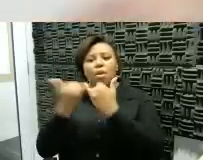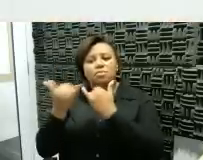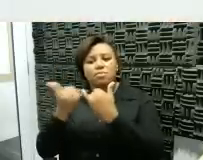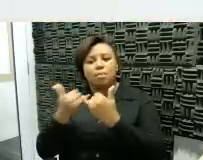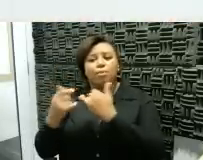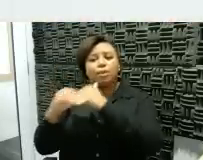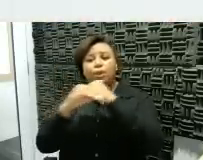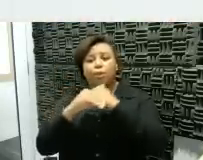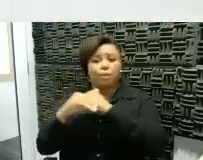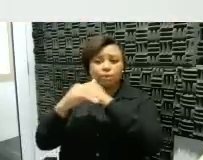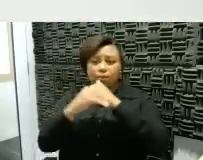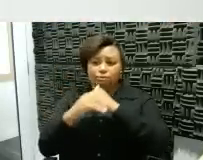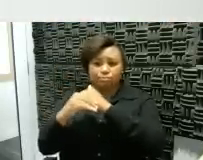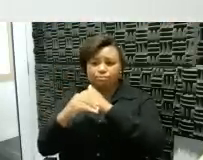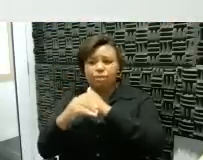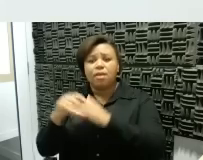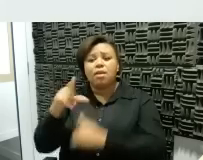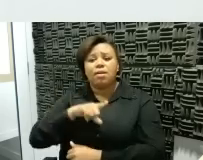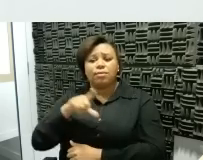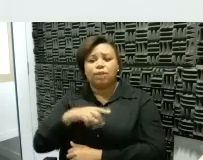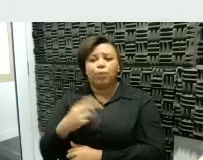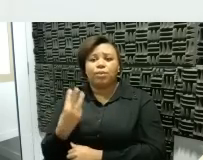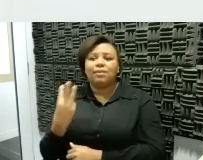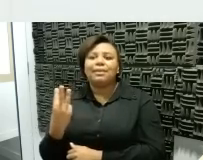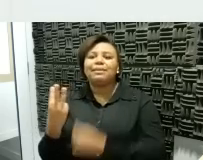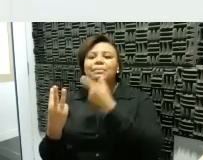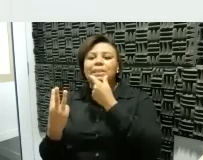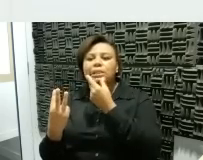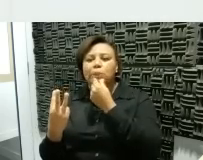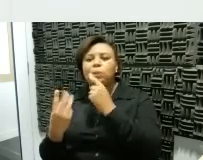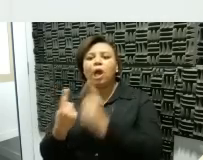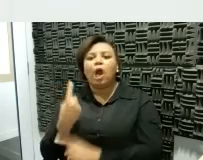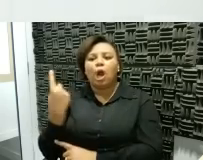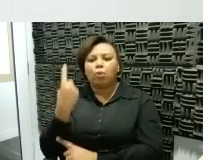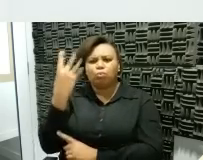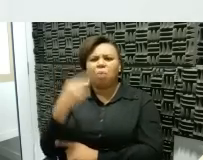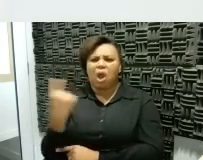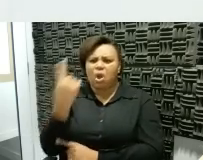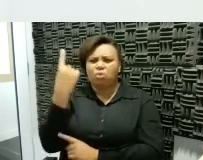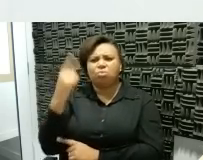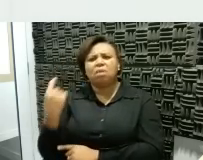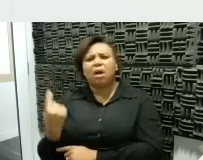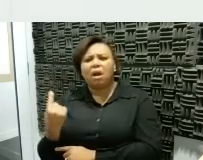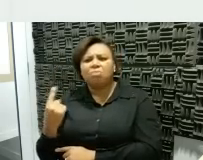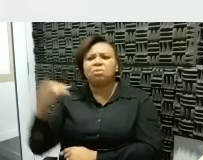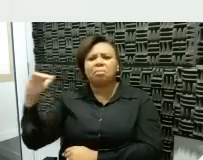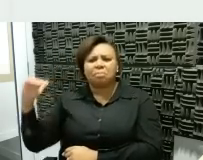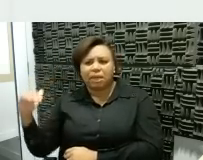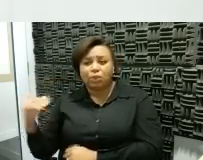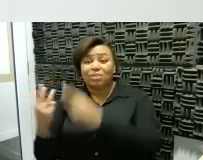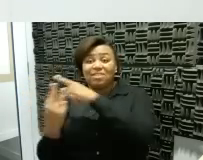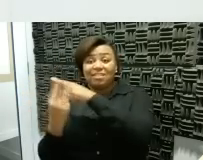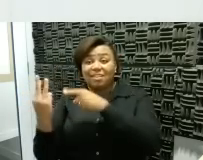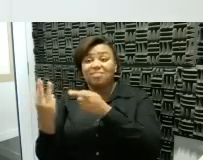aqui três menininhos eles têm alturas diferentes um é bem altão um é médio e um é mais baixinho tentando assistir um jogo de Cricket eu